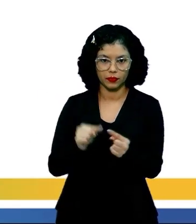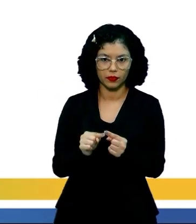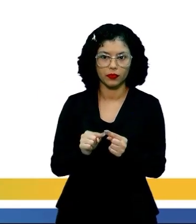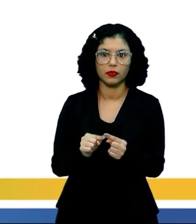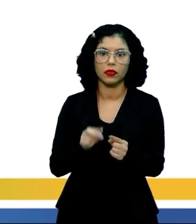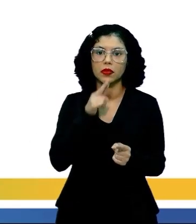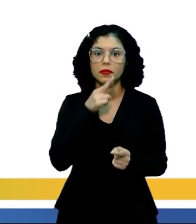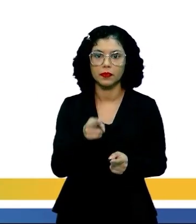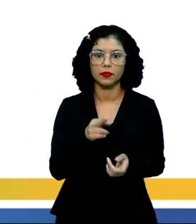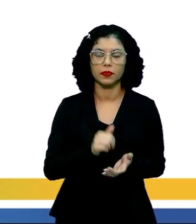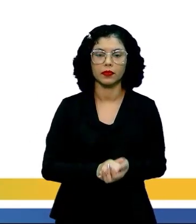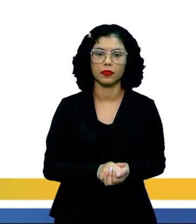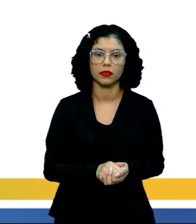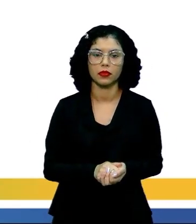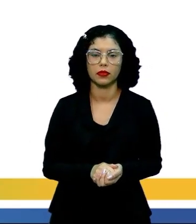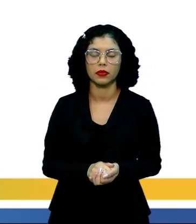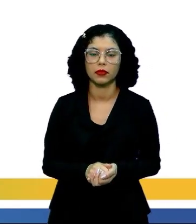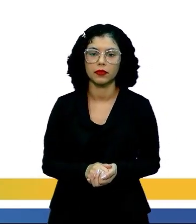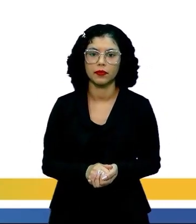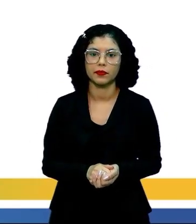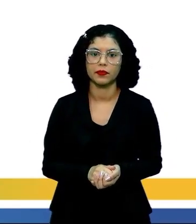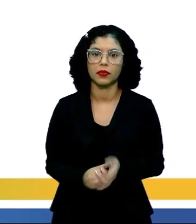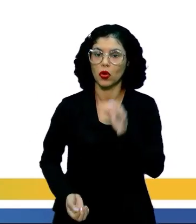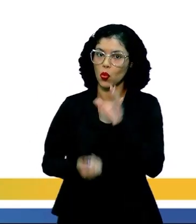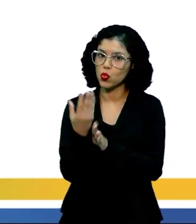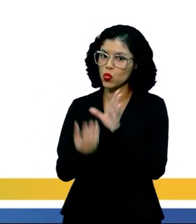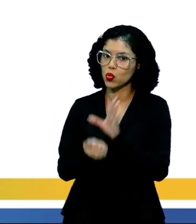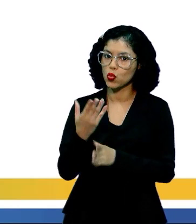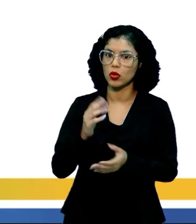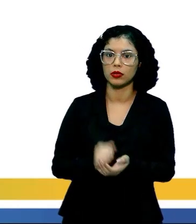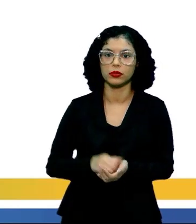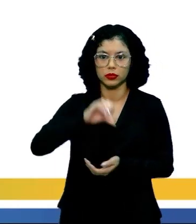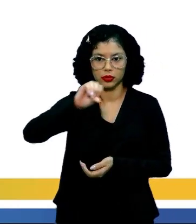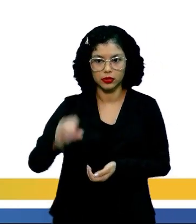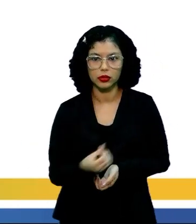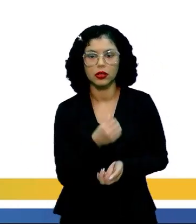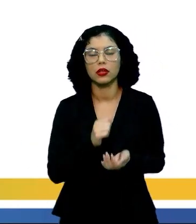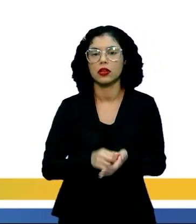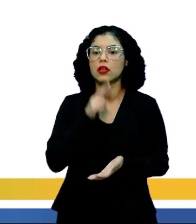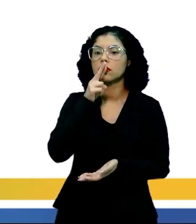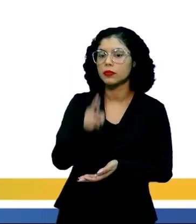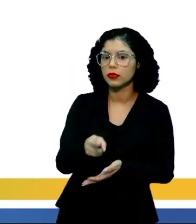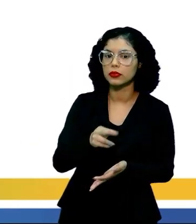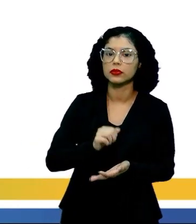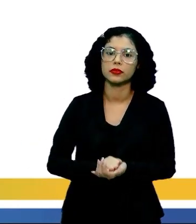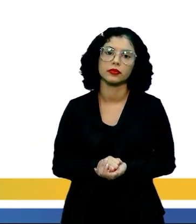gente calculou, tá? Como a produção é de 6.000 bombons, calculando